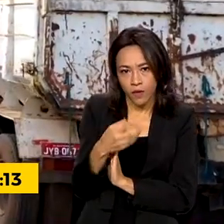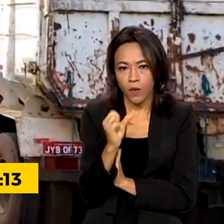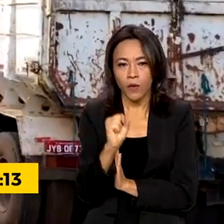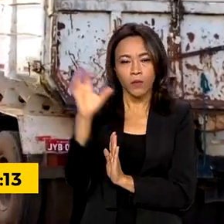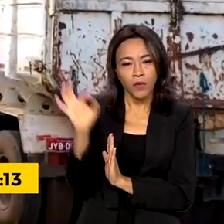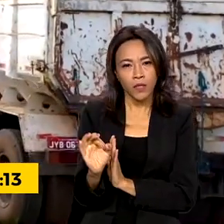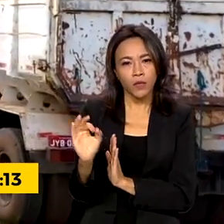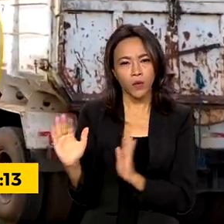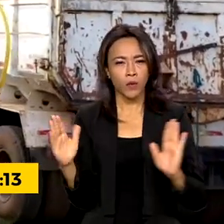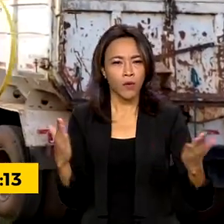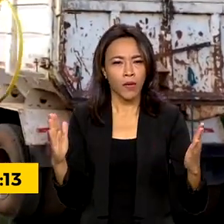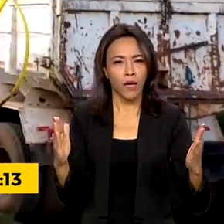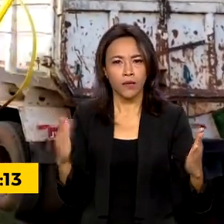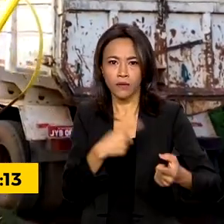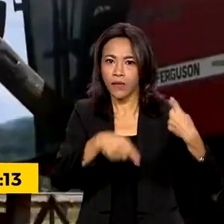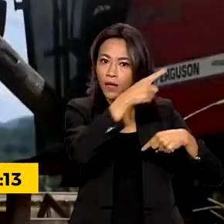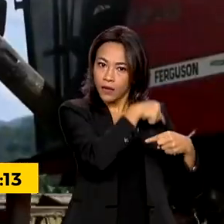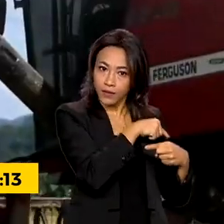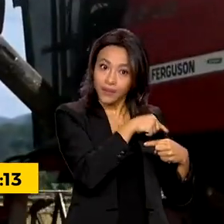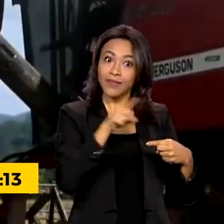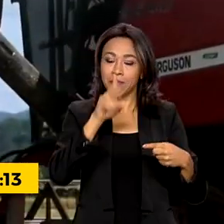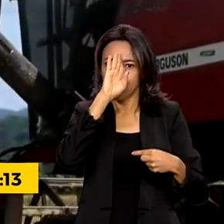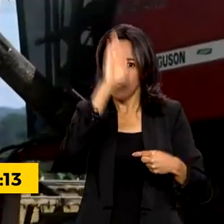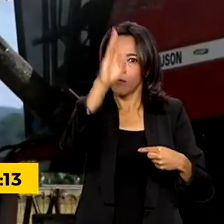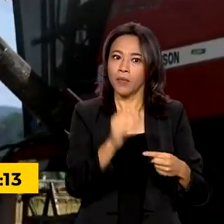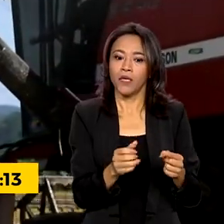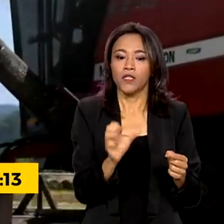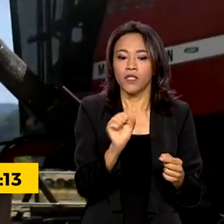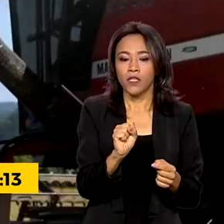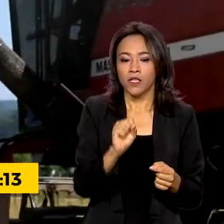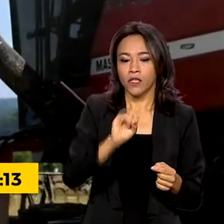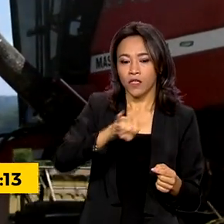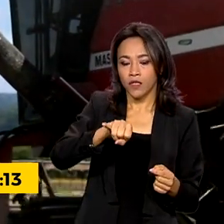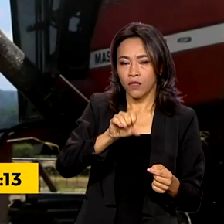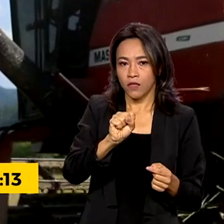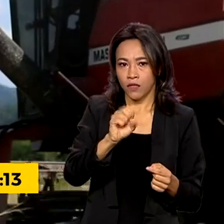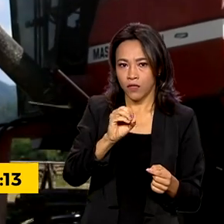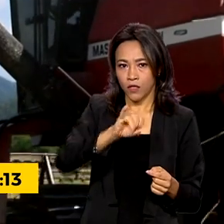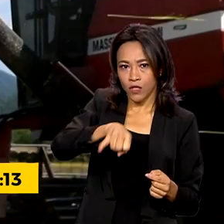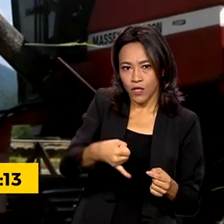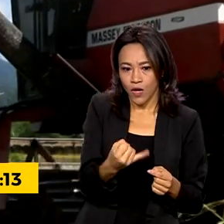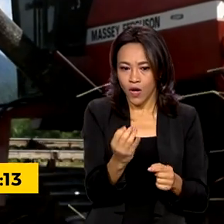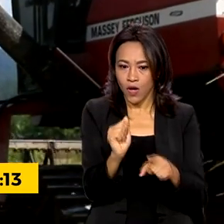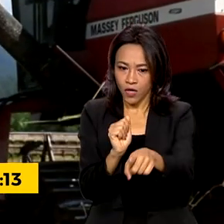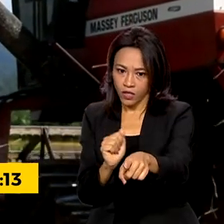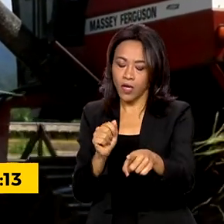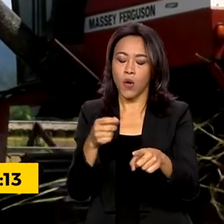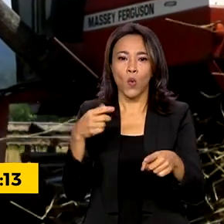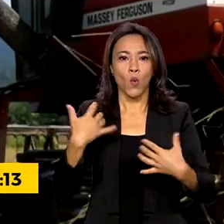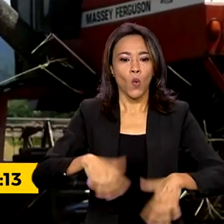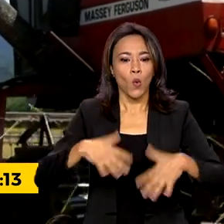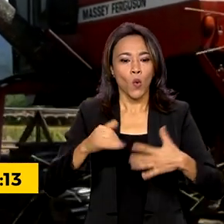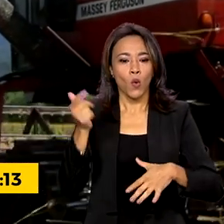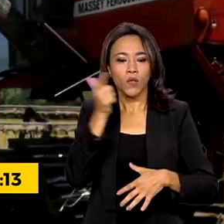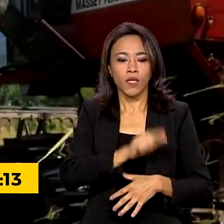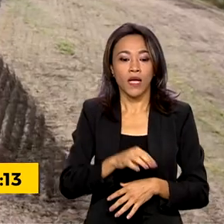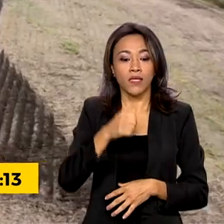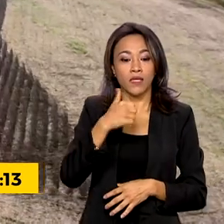relação ao ciclo anterior destaque para soja com o maior crescimento neste ciclo podendo chegar a